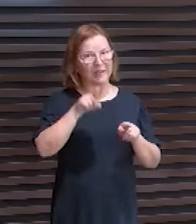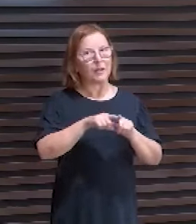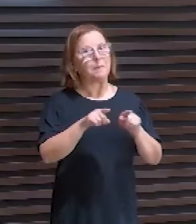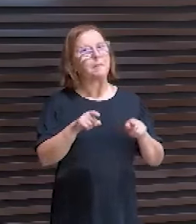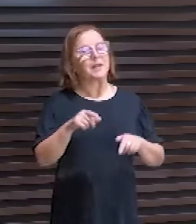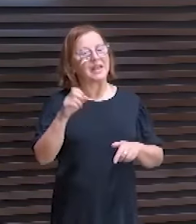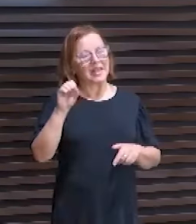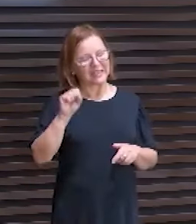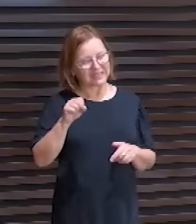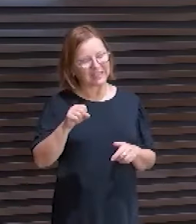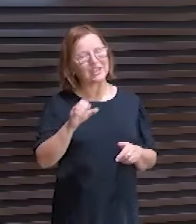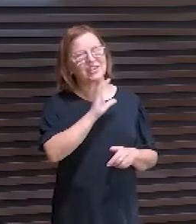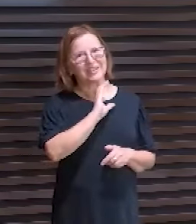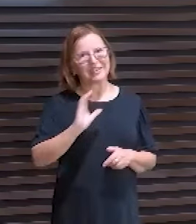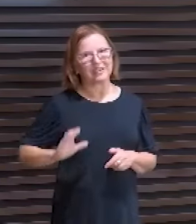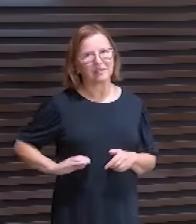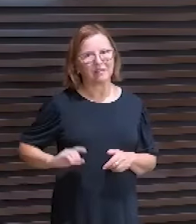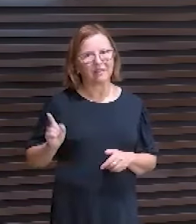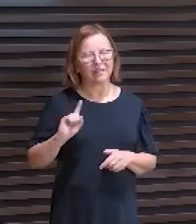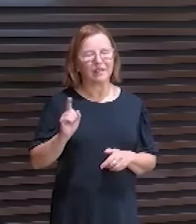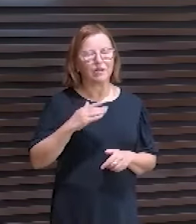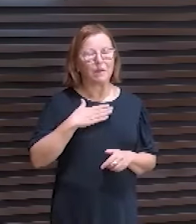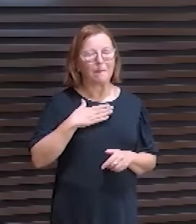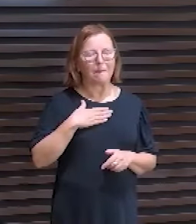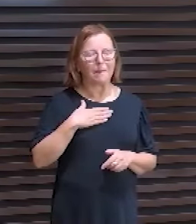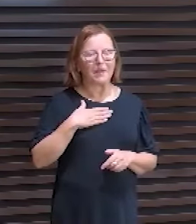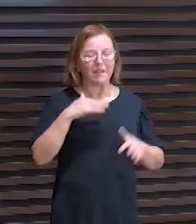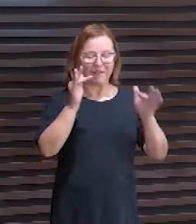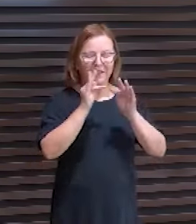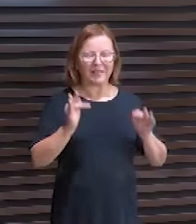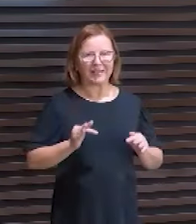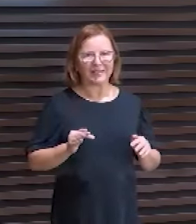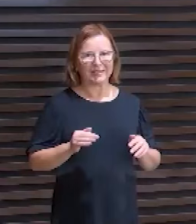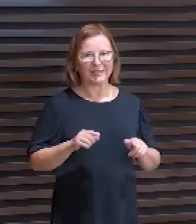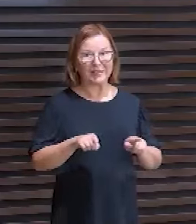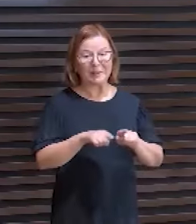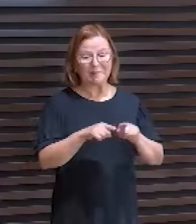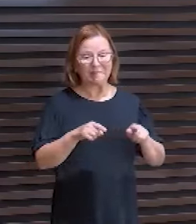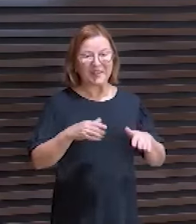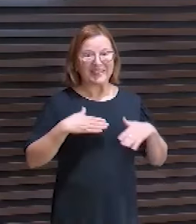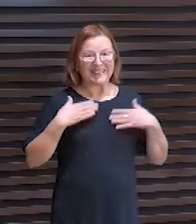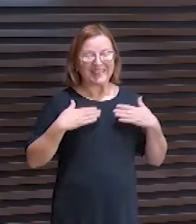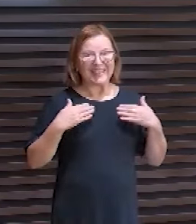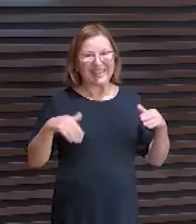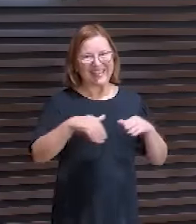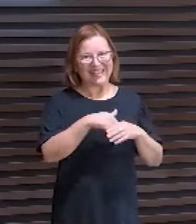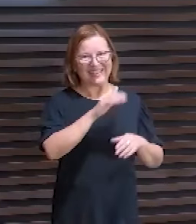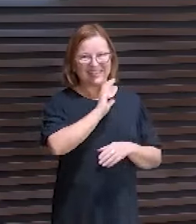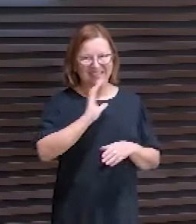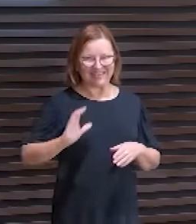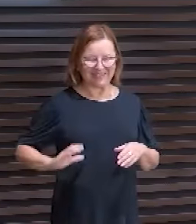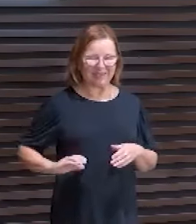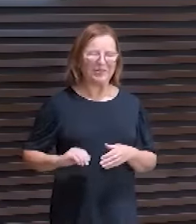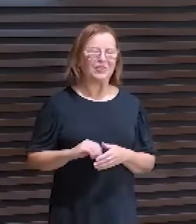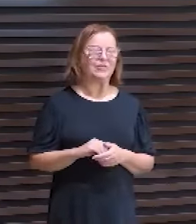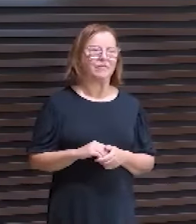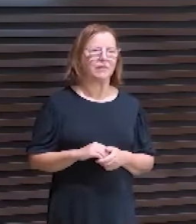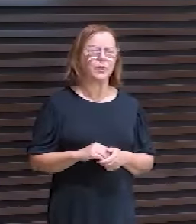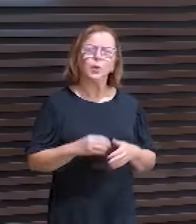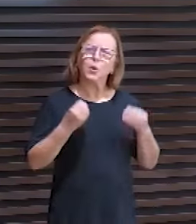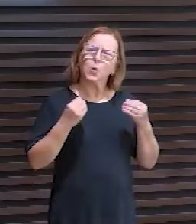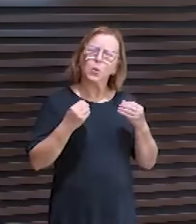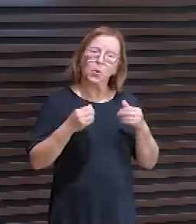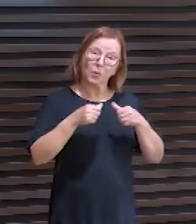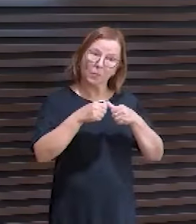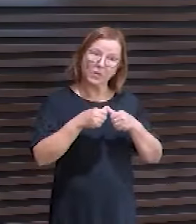Cristo Não a minha felicidade mas o contentamento em Cristo como que pode isso acontecer